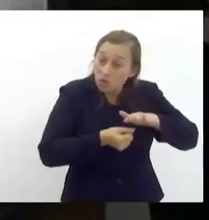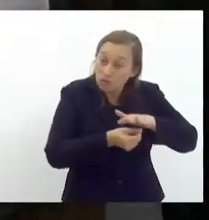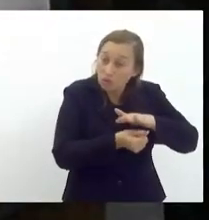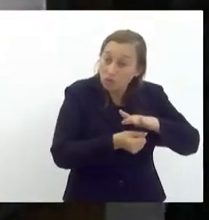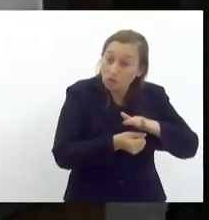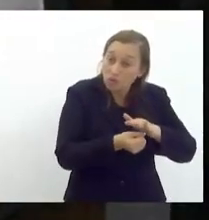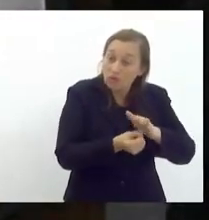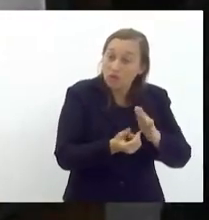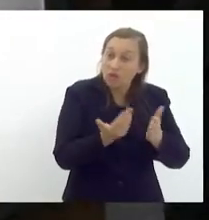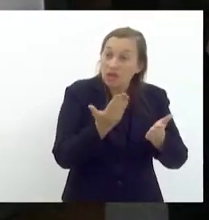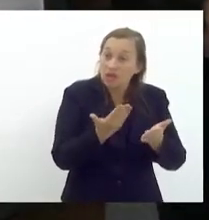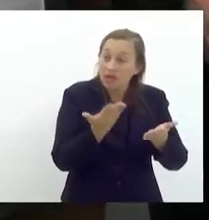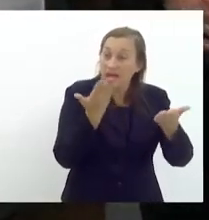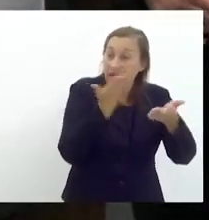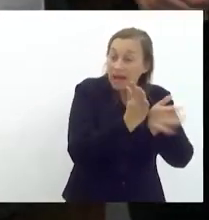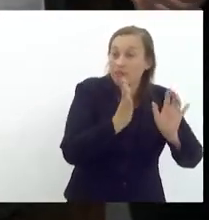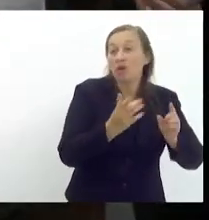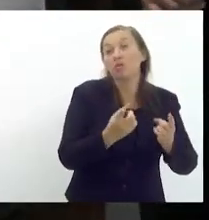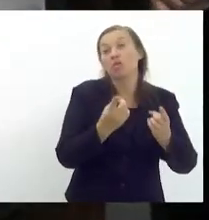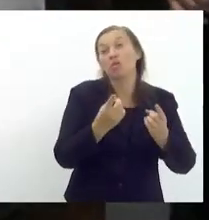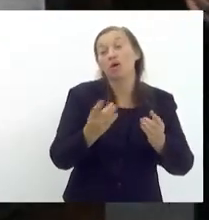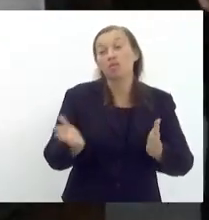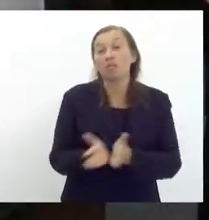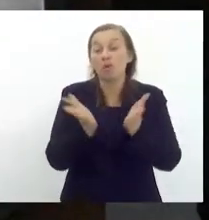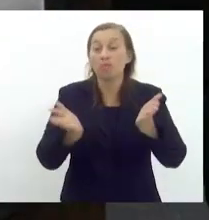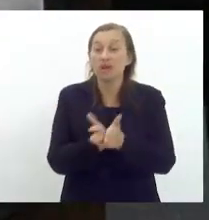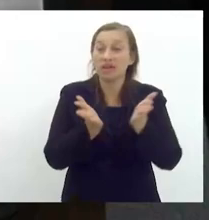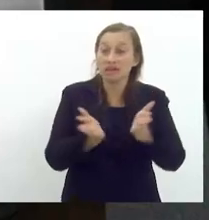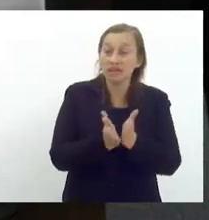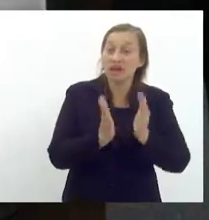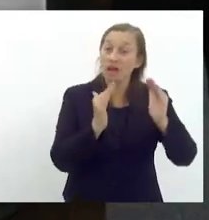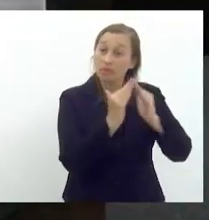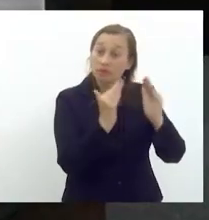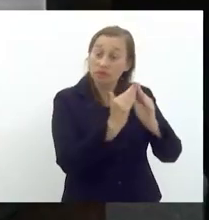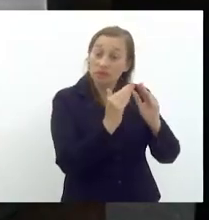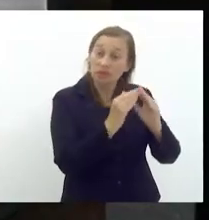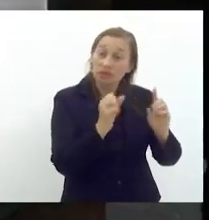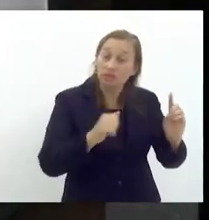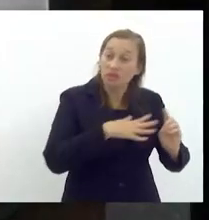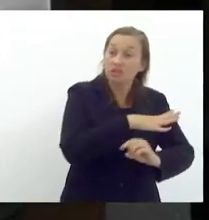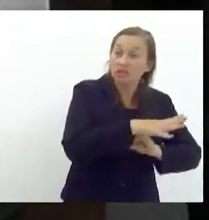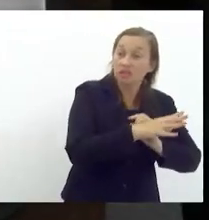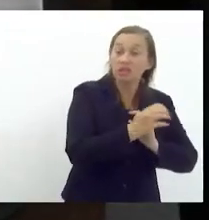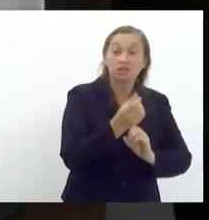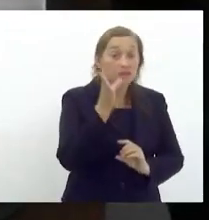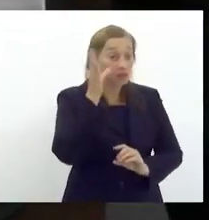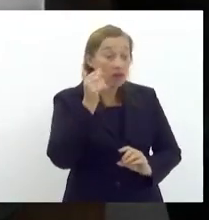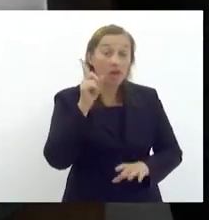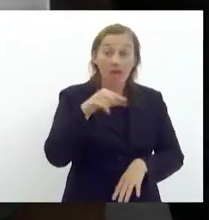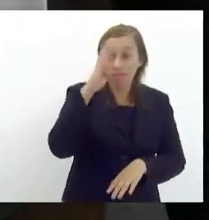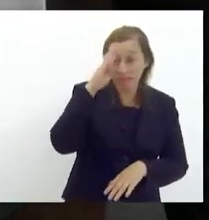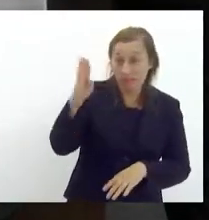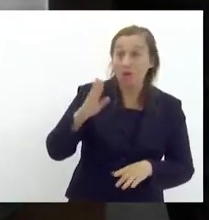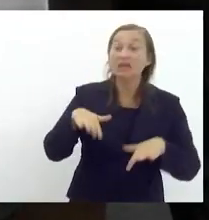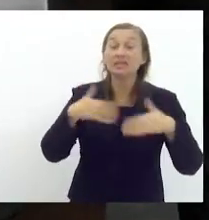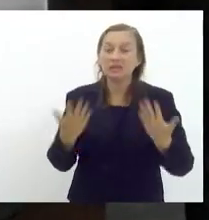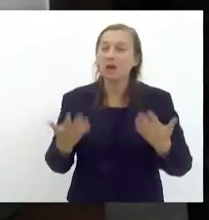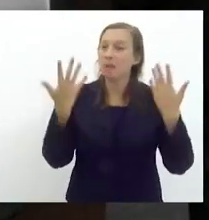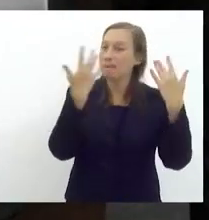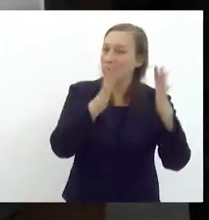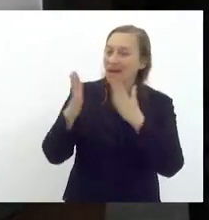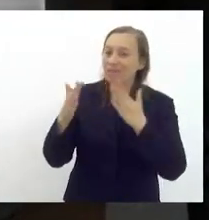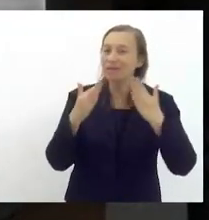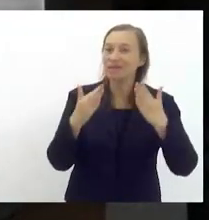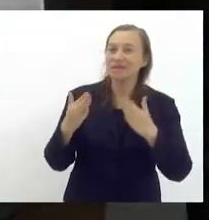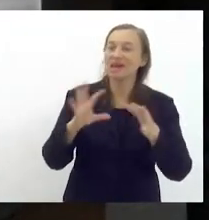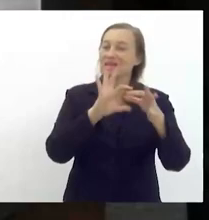à pobreza a garantia de habitação de especial interesse social é fundamental então saudar esse